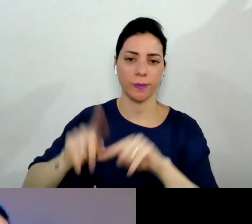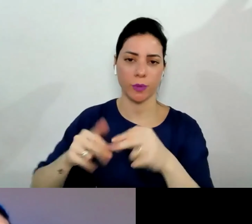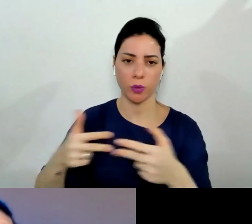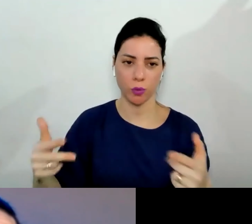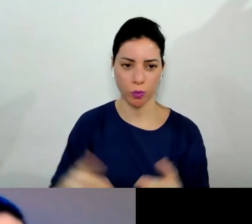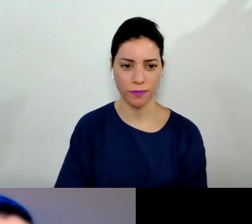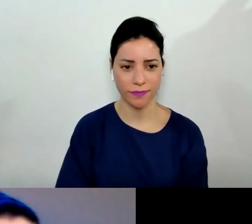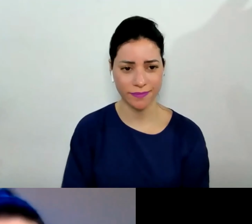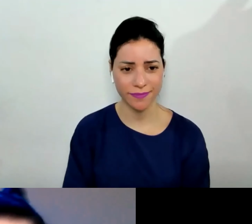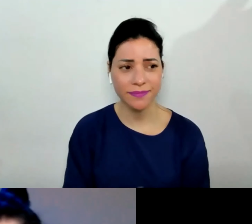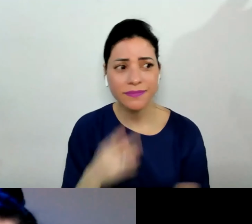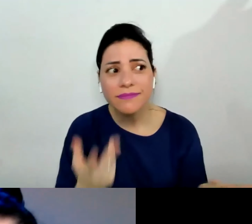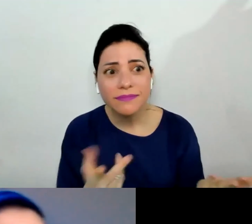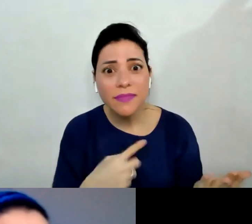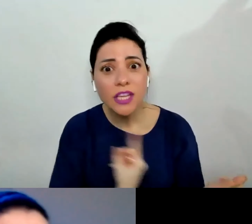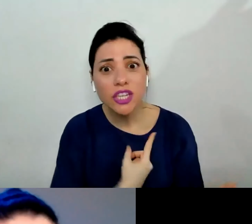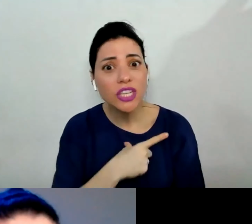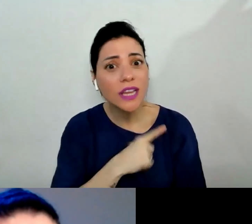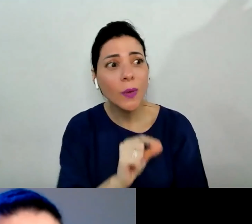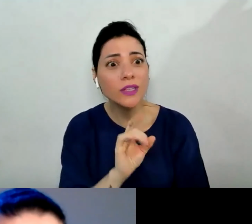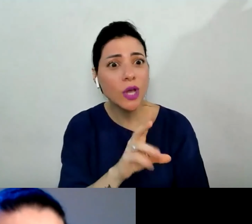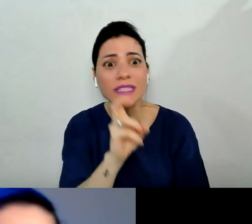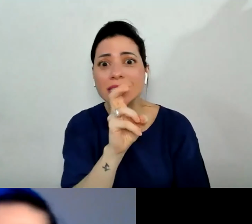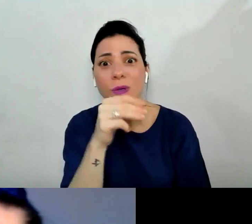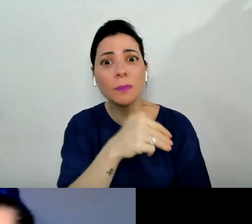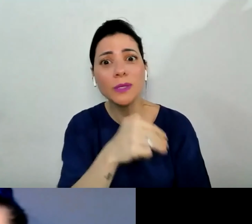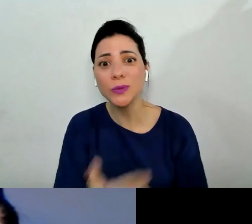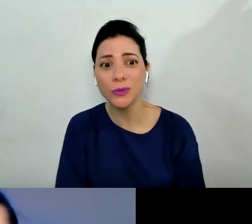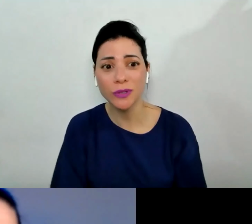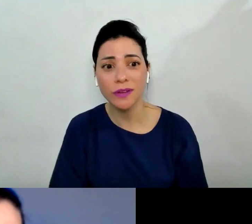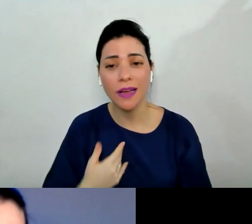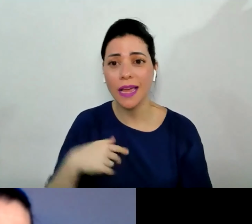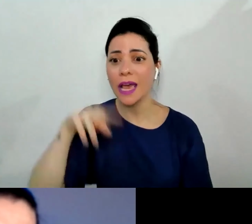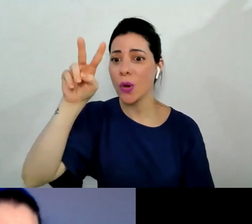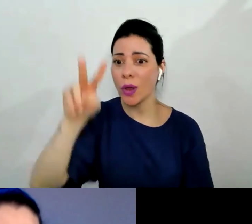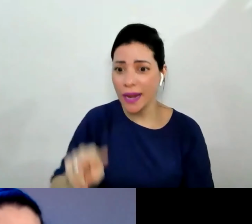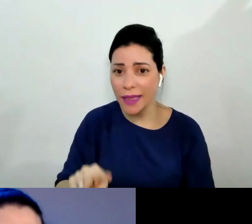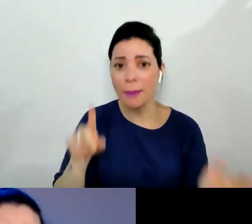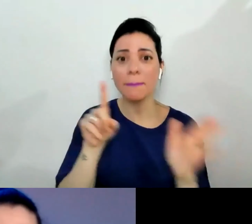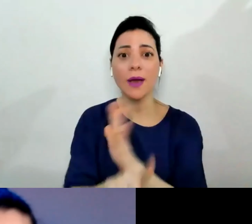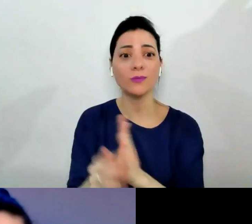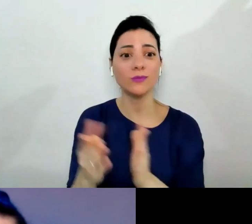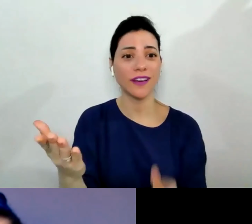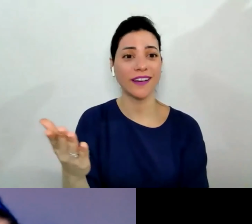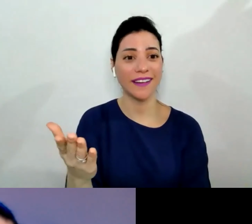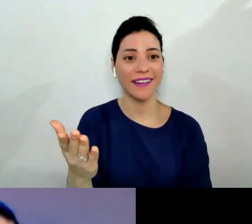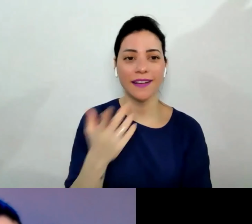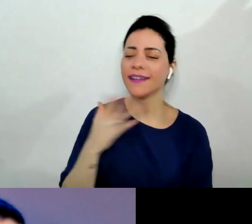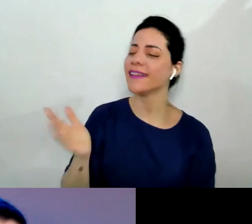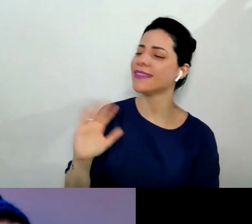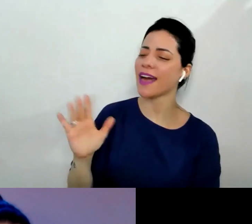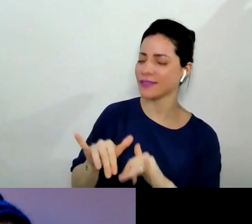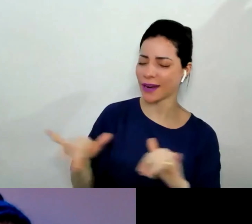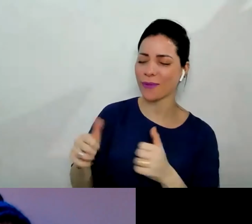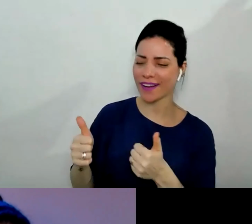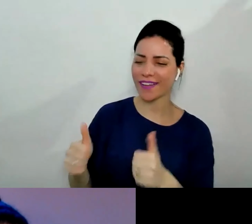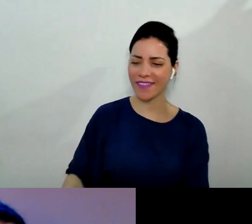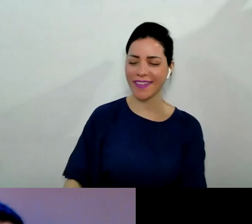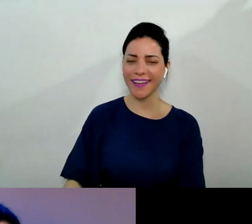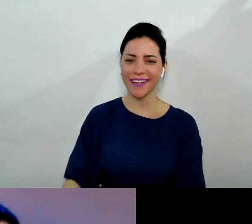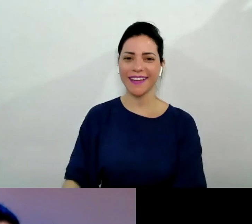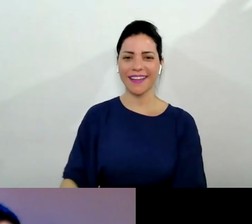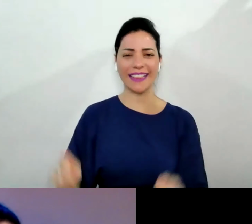a gente só tem o que cinco minutos então eu li essa pergunta da Jéssica portal mais tranquilo vai